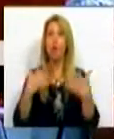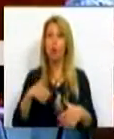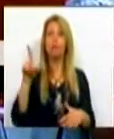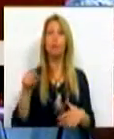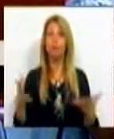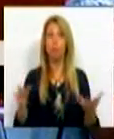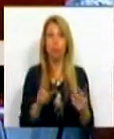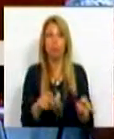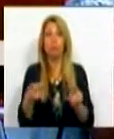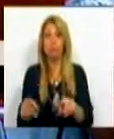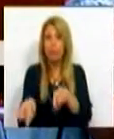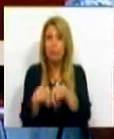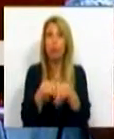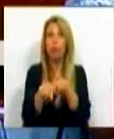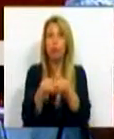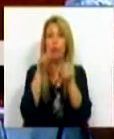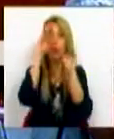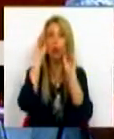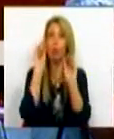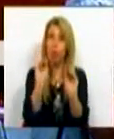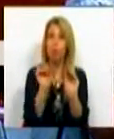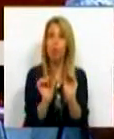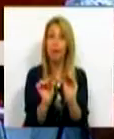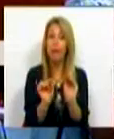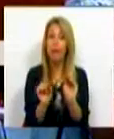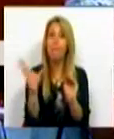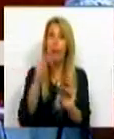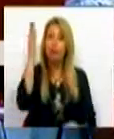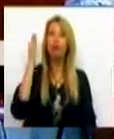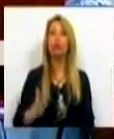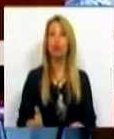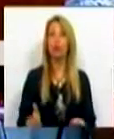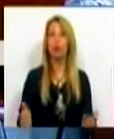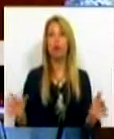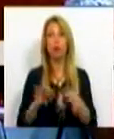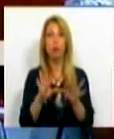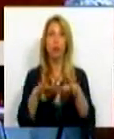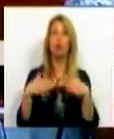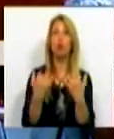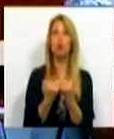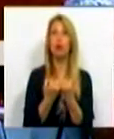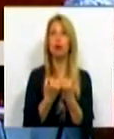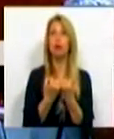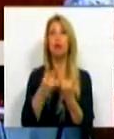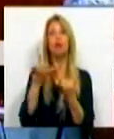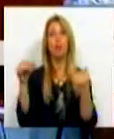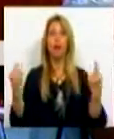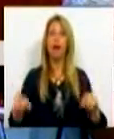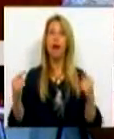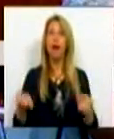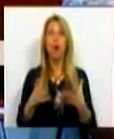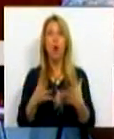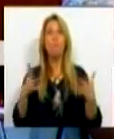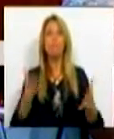alteração das políticas de educação para que elas sejam mais justas do ponto de vista social, mas que também tenham uma